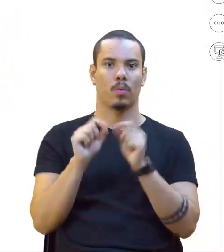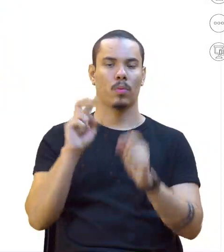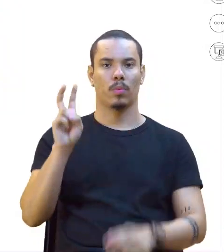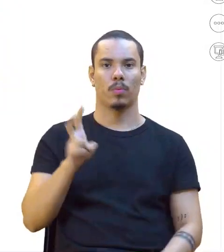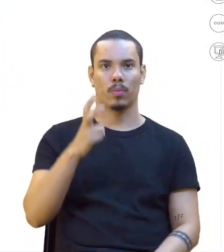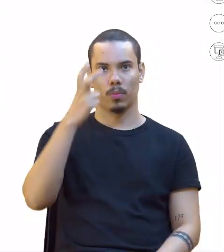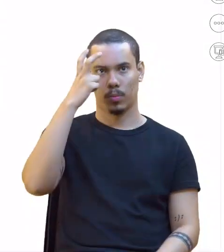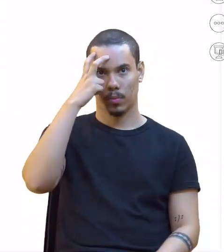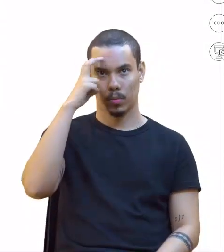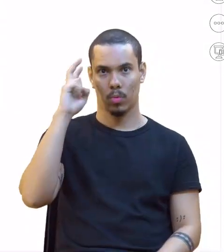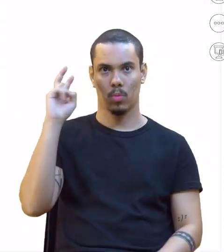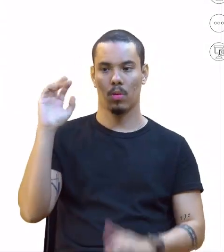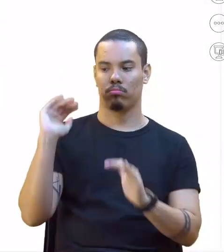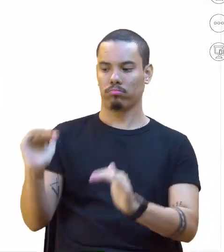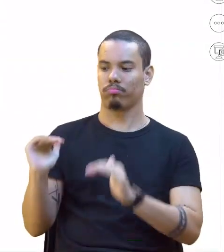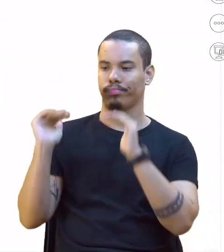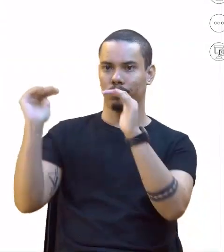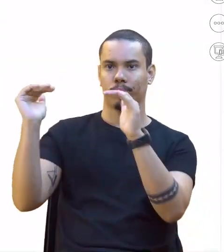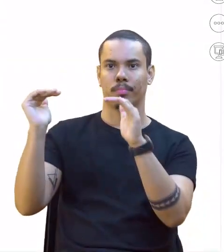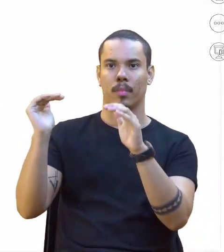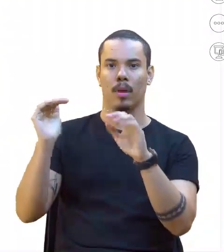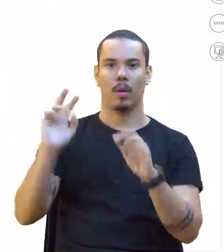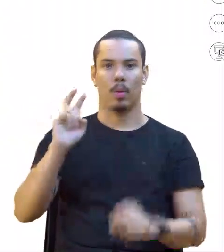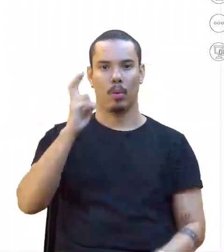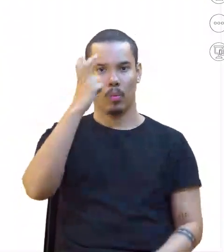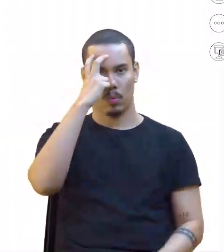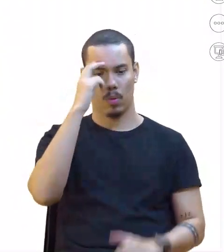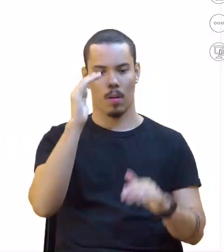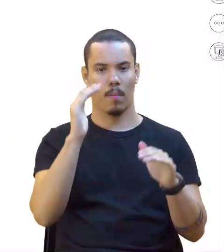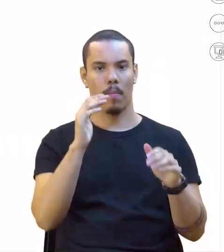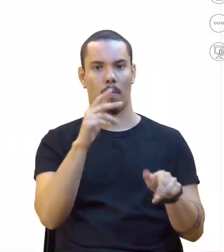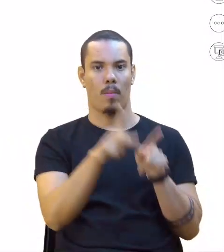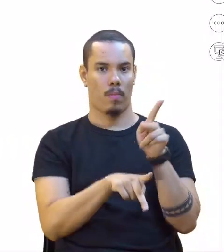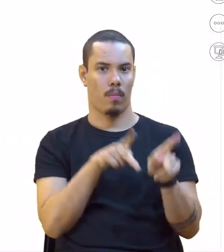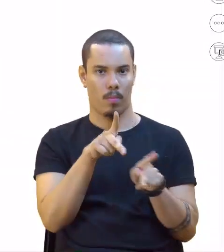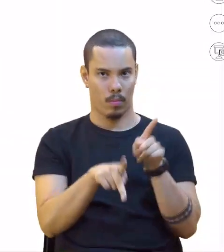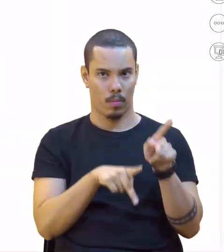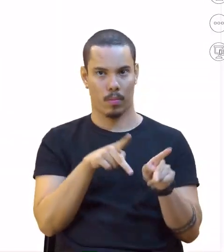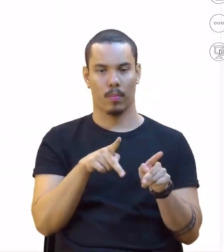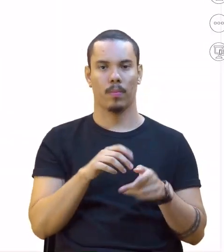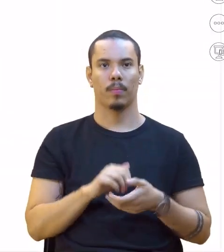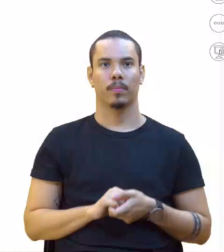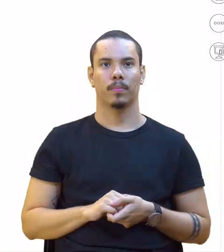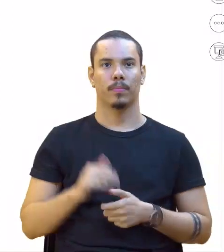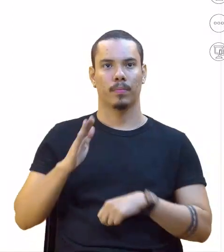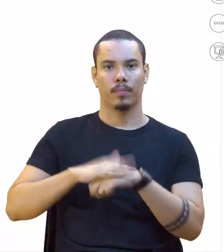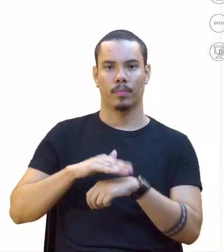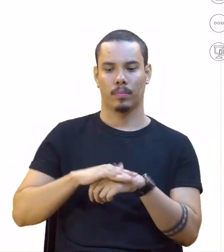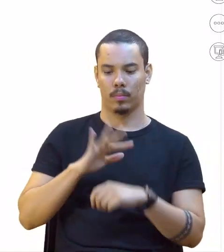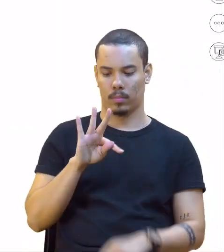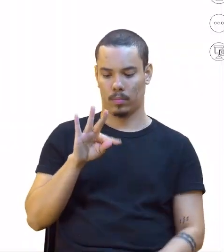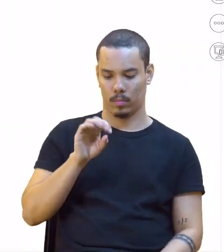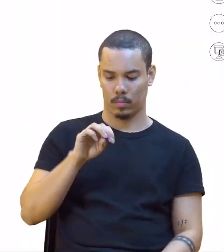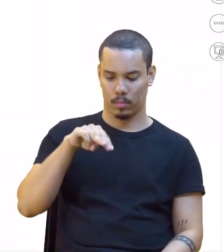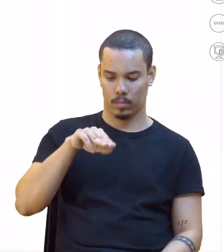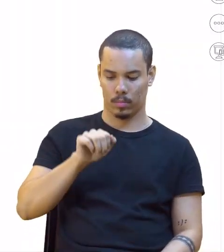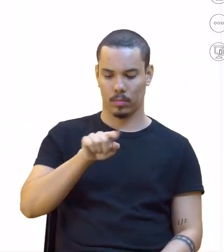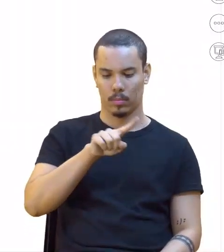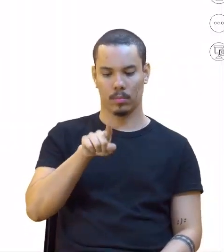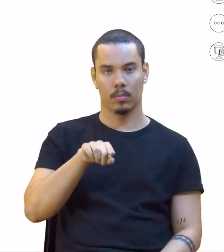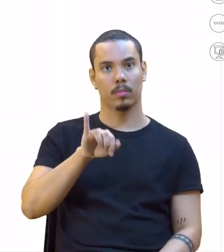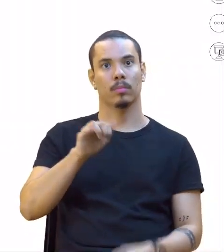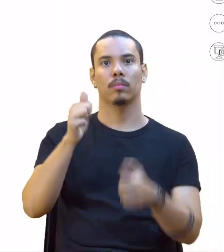cultura popular. Porque o Nelson Tomasi, que é esse professor aqui, um sociólogo, ele diz o seguinte, que